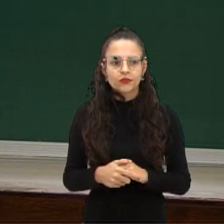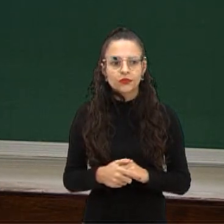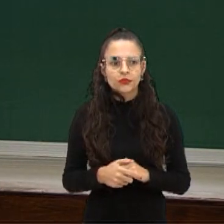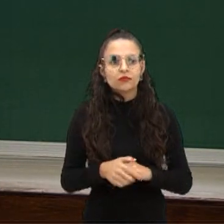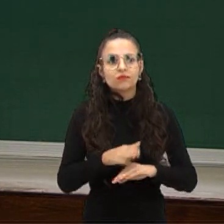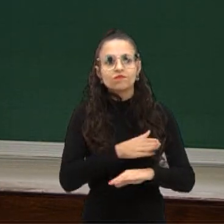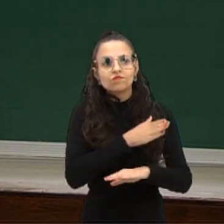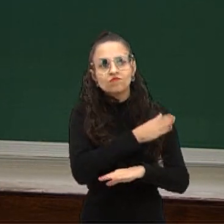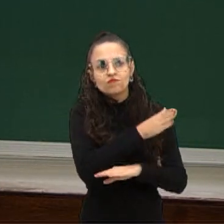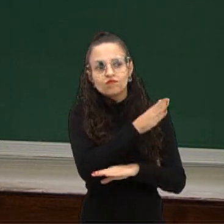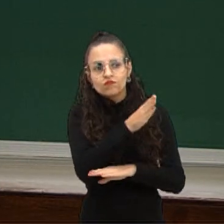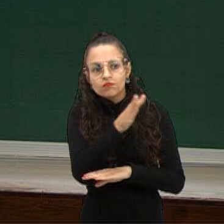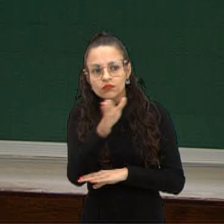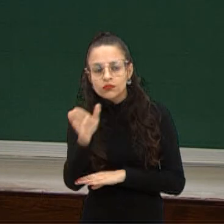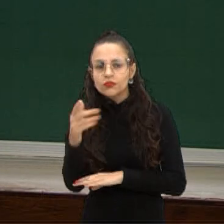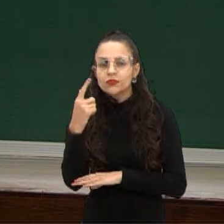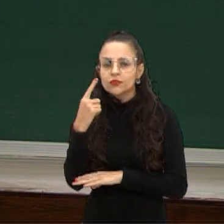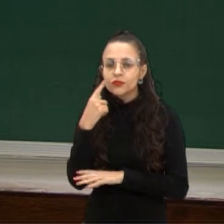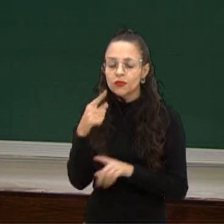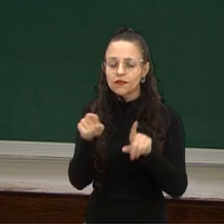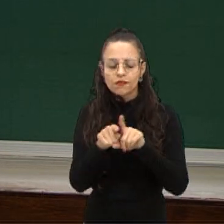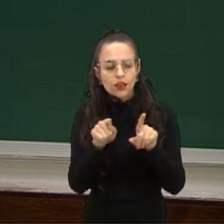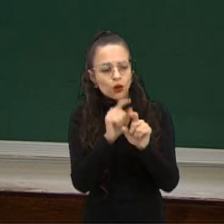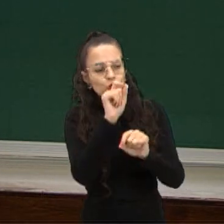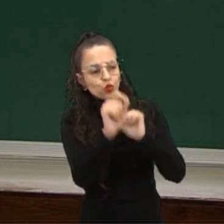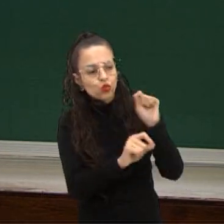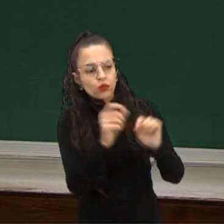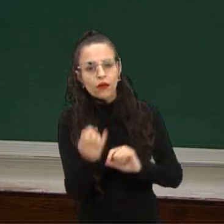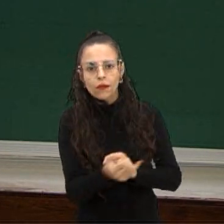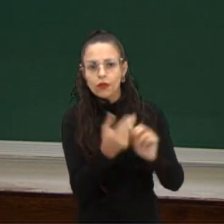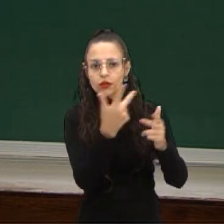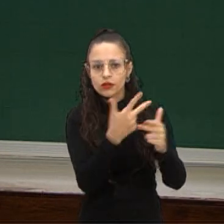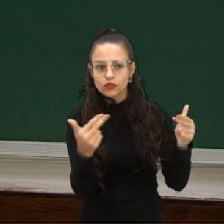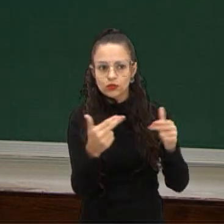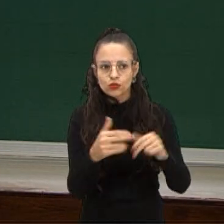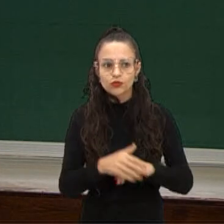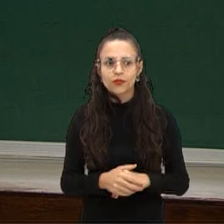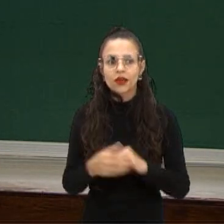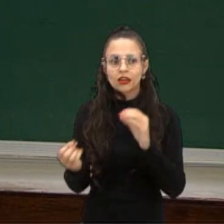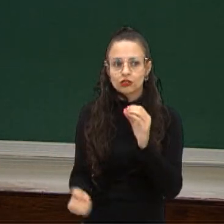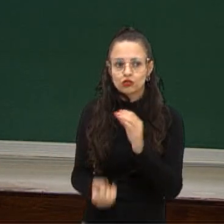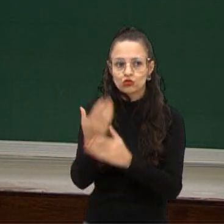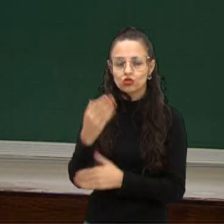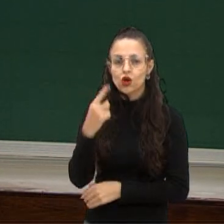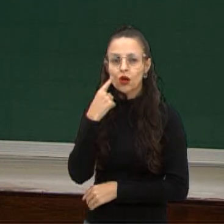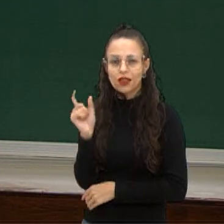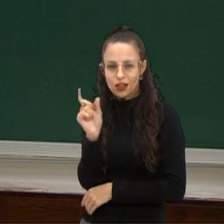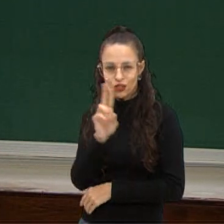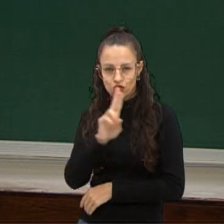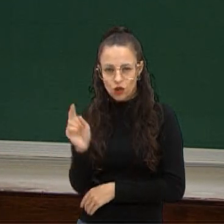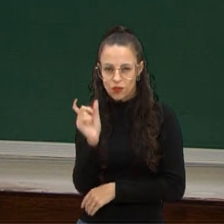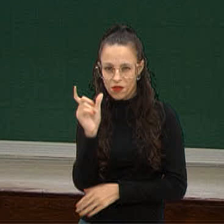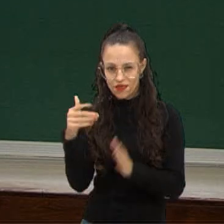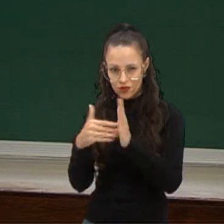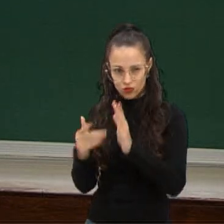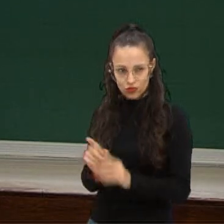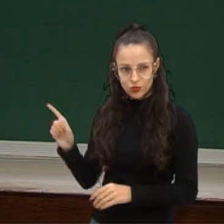ver a igreja e as relíquias sagradas. Isso faz com que surja o deambulatório. Olha que nome esquisito,